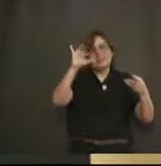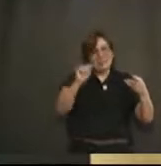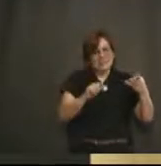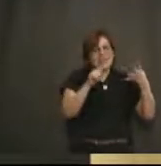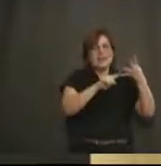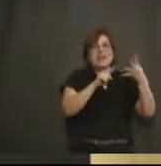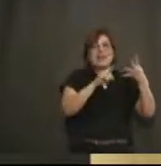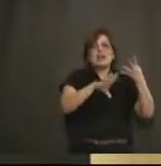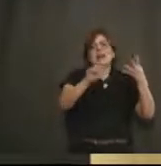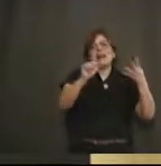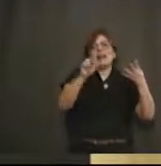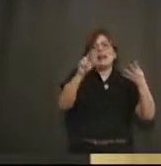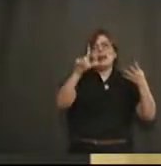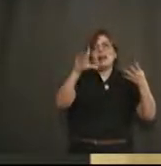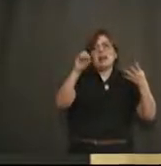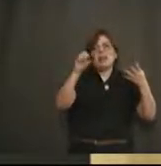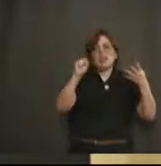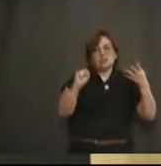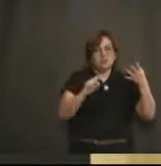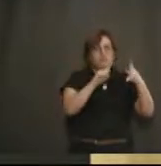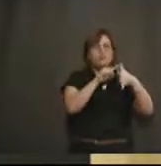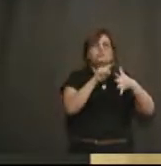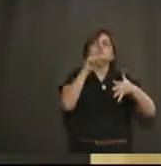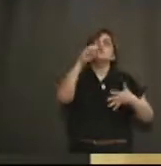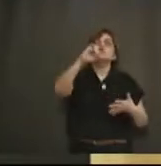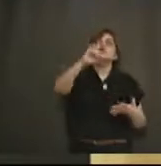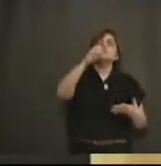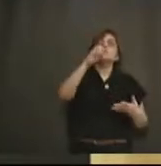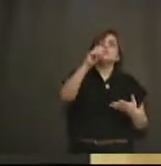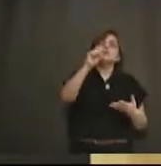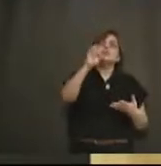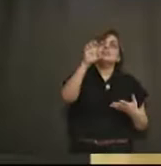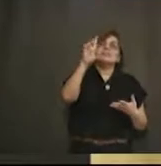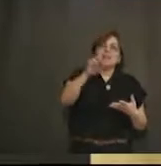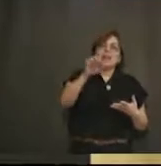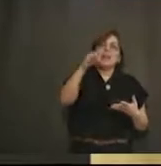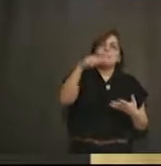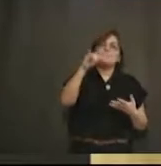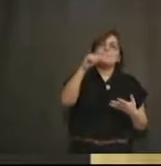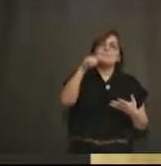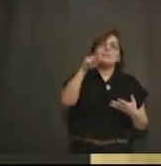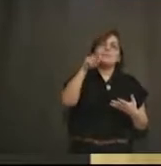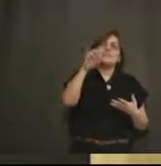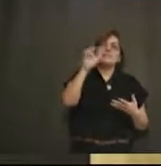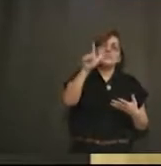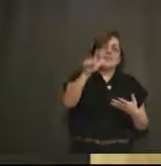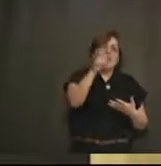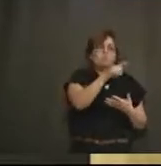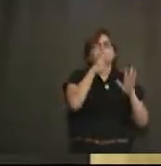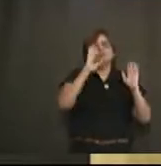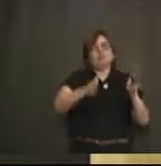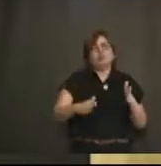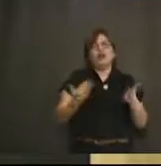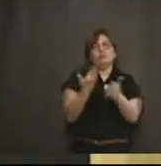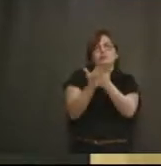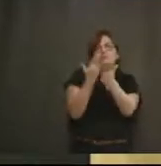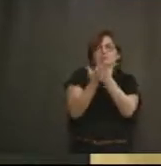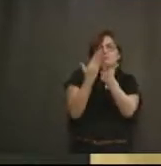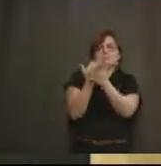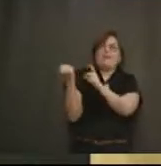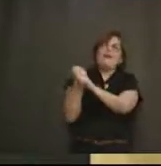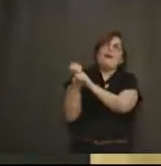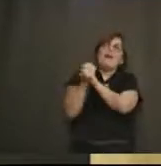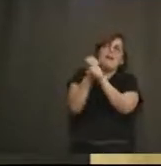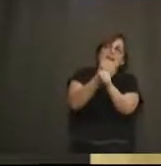professor José Miguel, que é talvez o decano dos matemáticos, né, da UFPA,